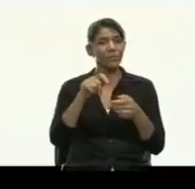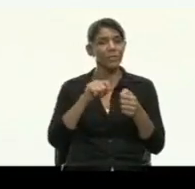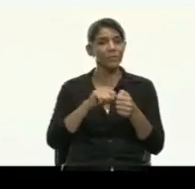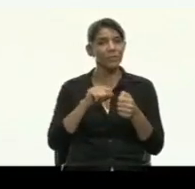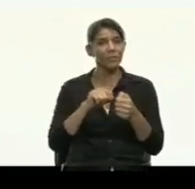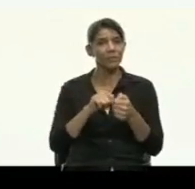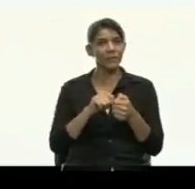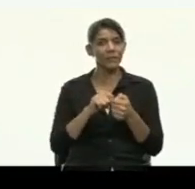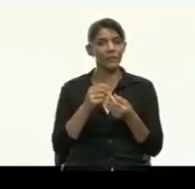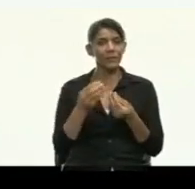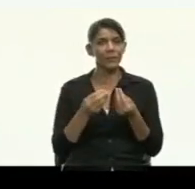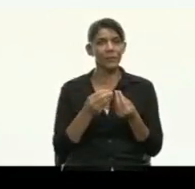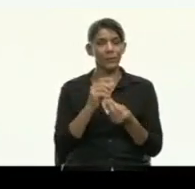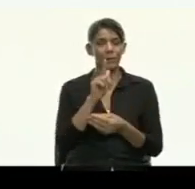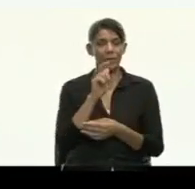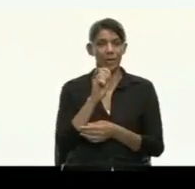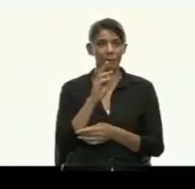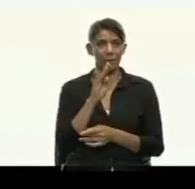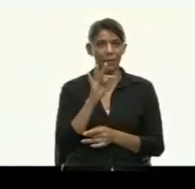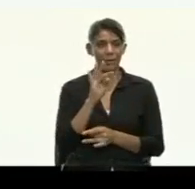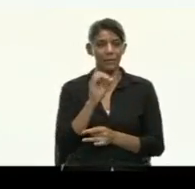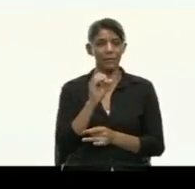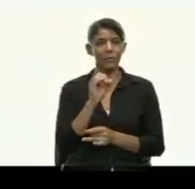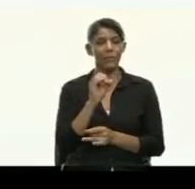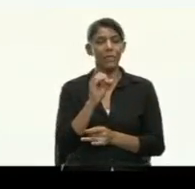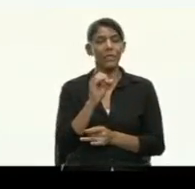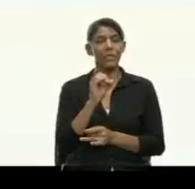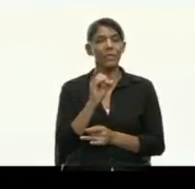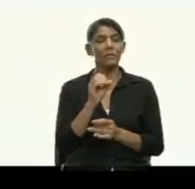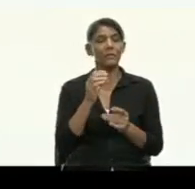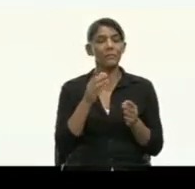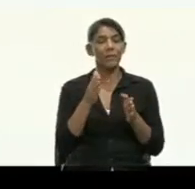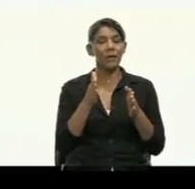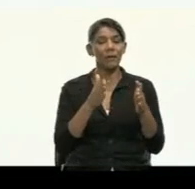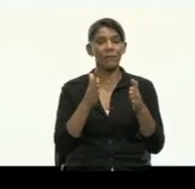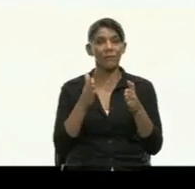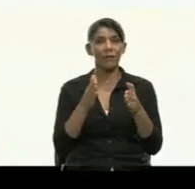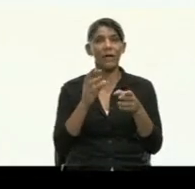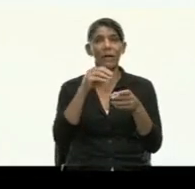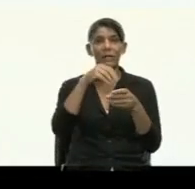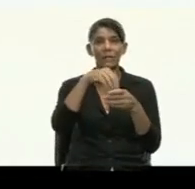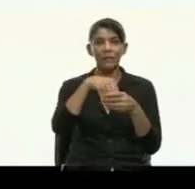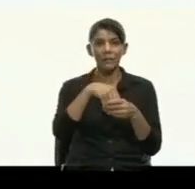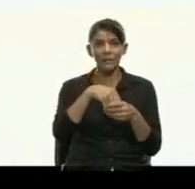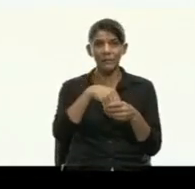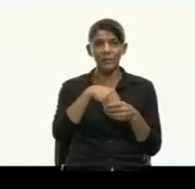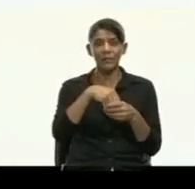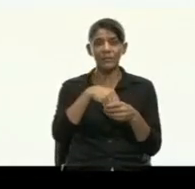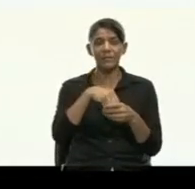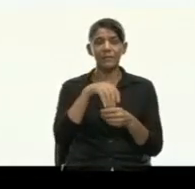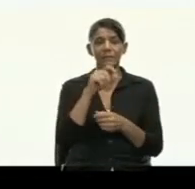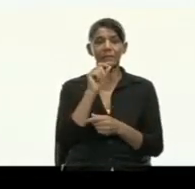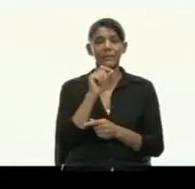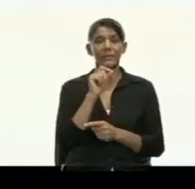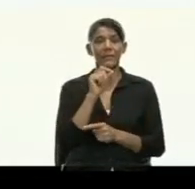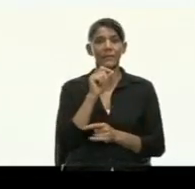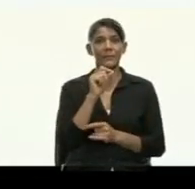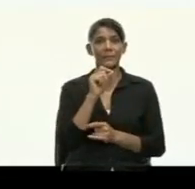fazer o gabarito e locar as faces ainda naquela